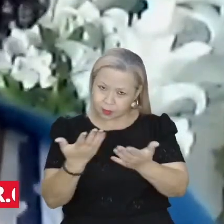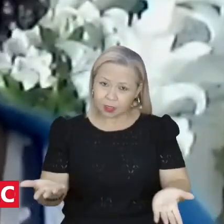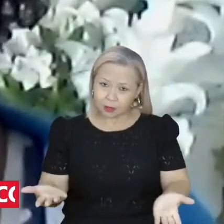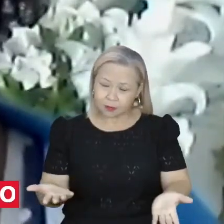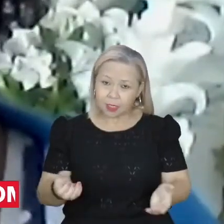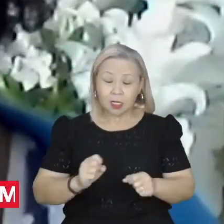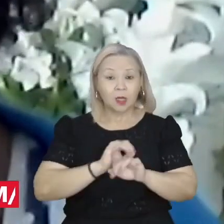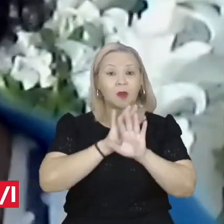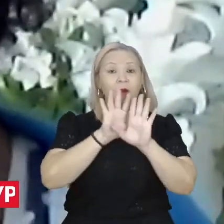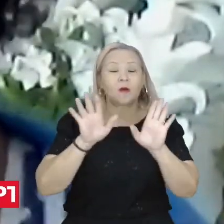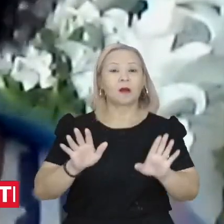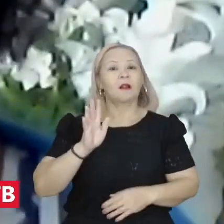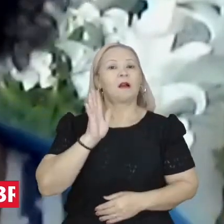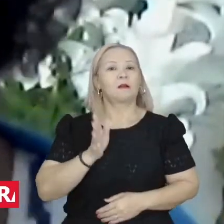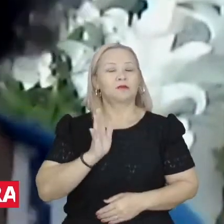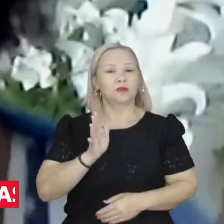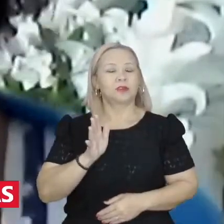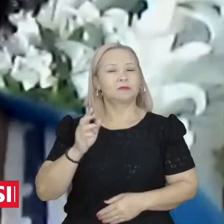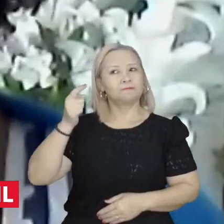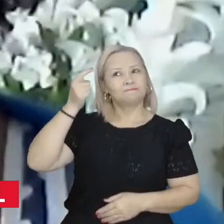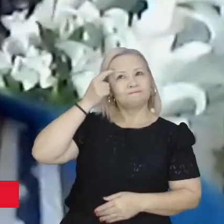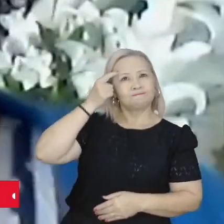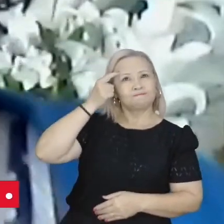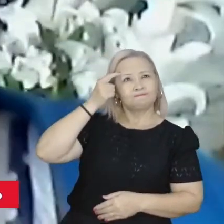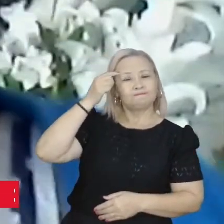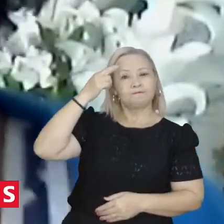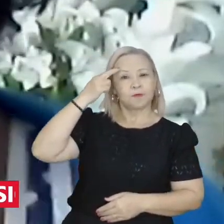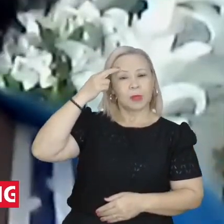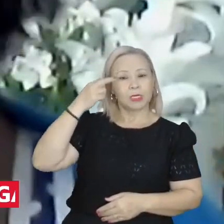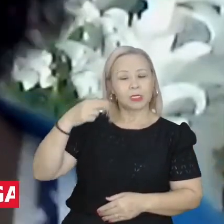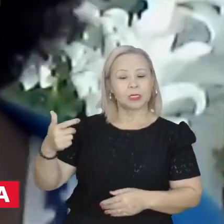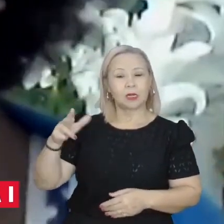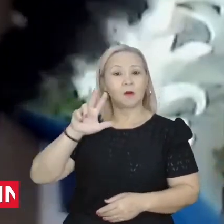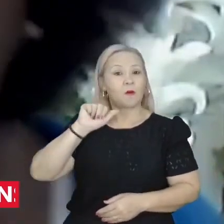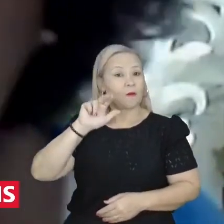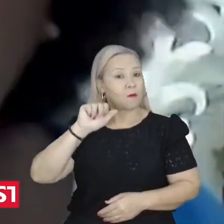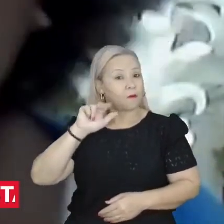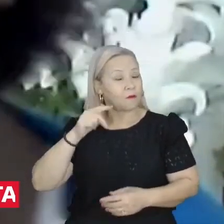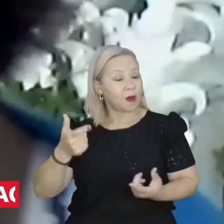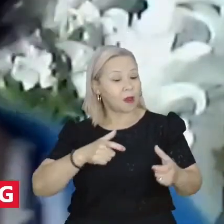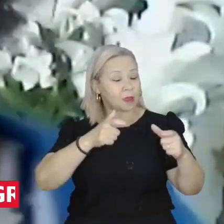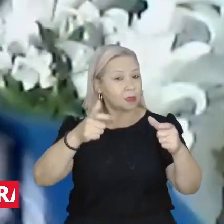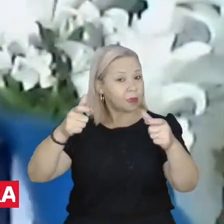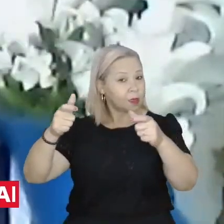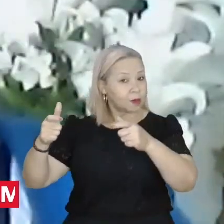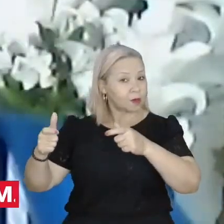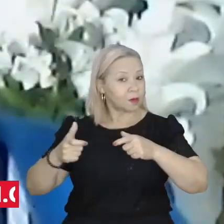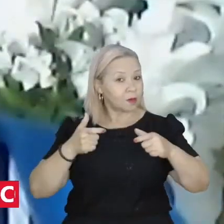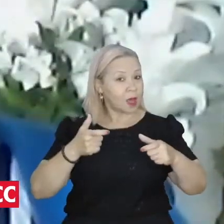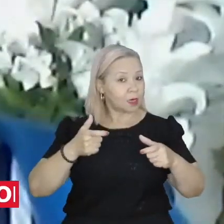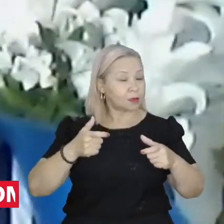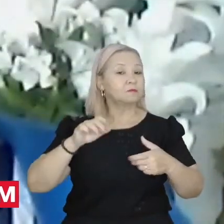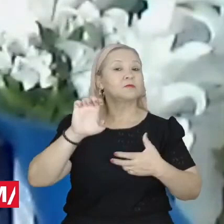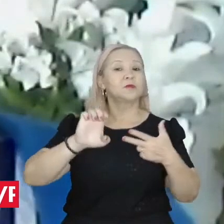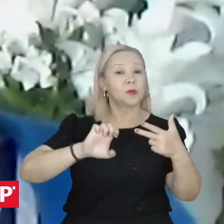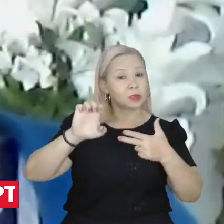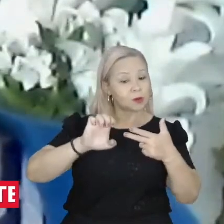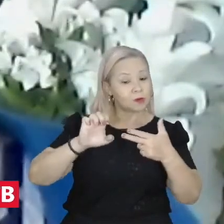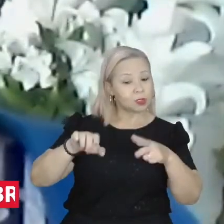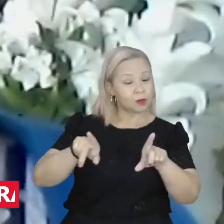uma reforma constitucional. Ele fez uma reforma constitucional, nunca vi uma coisa